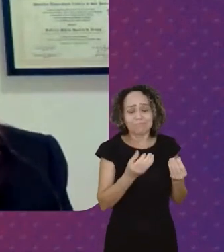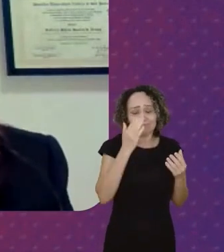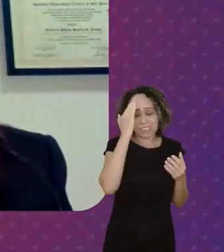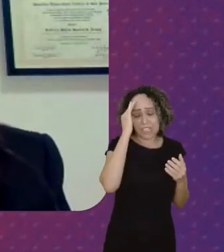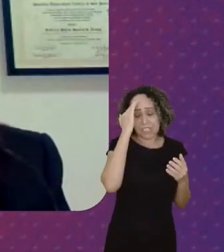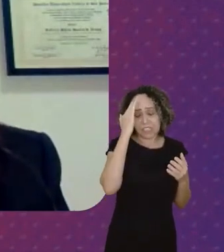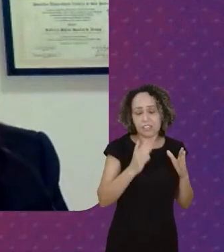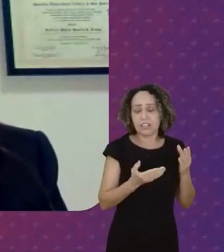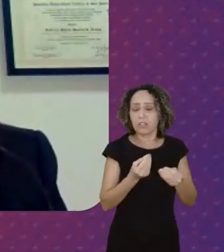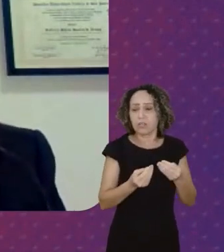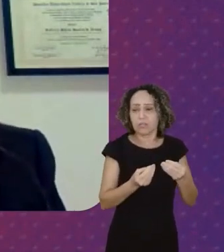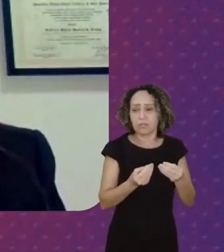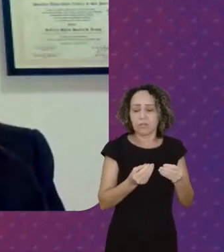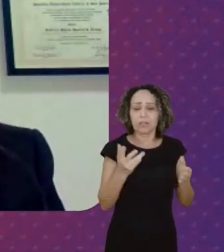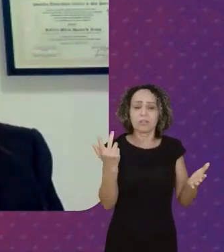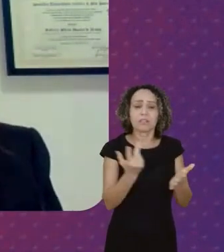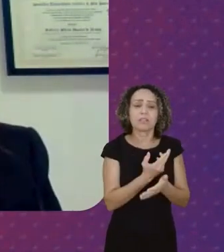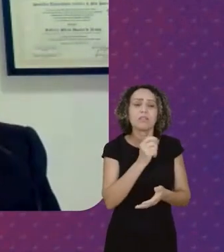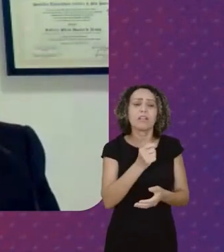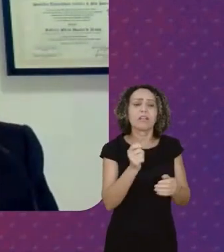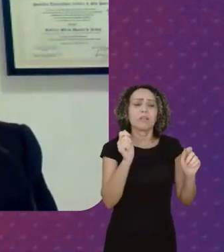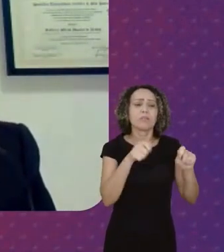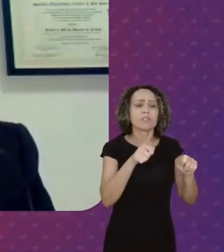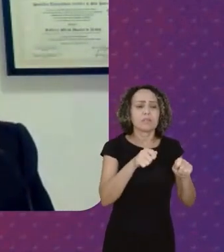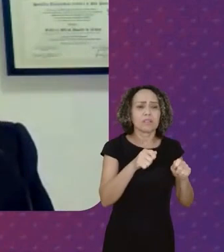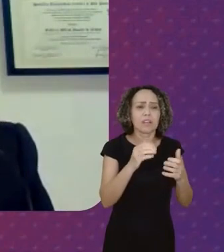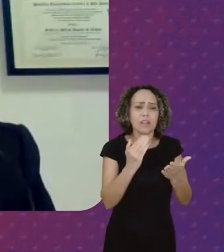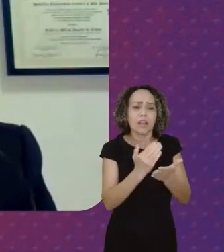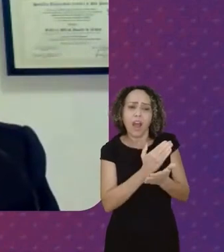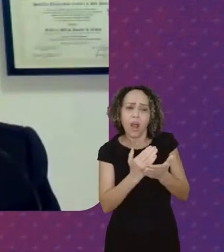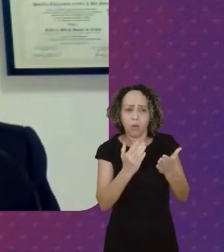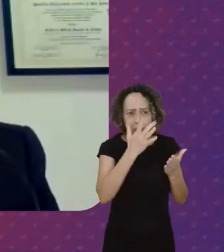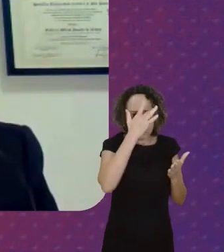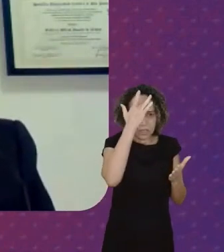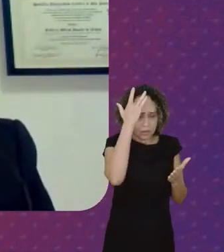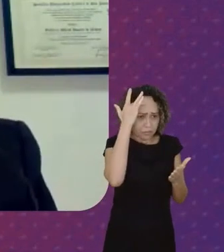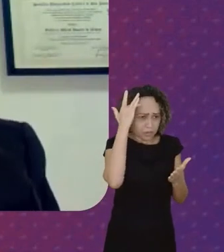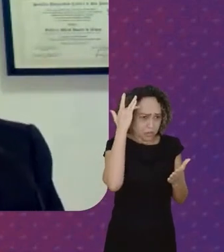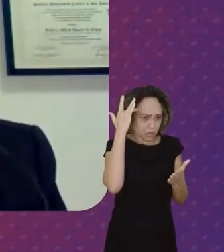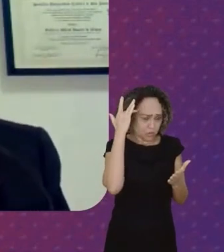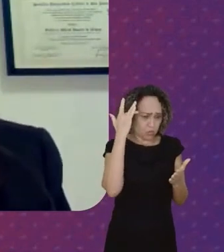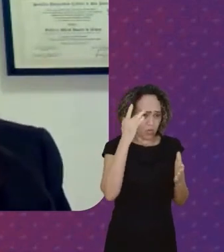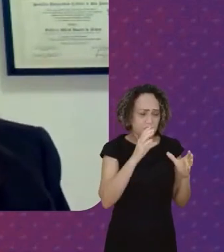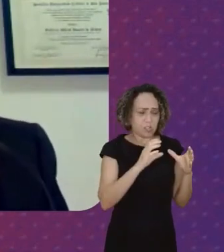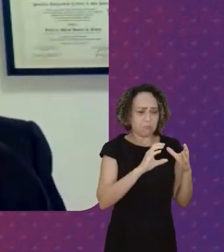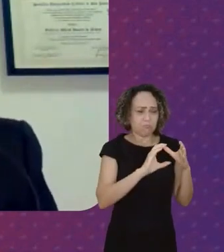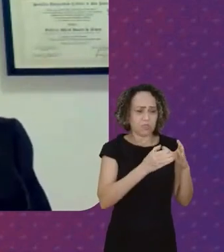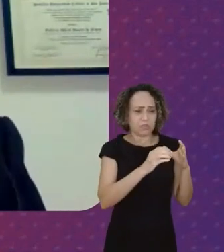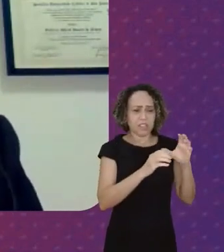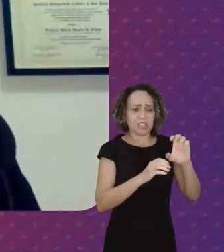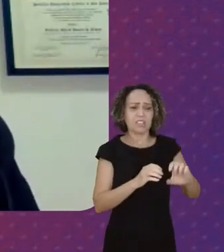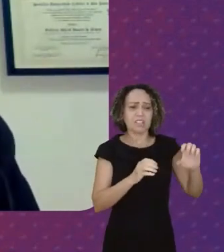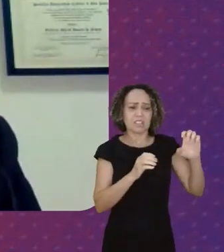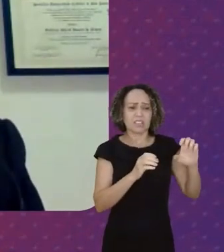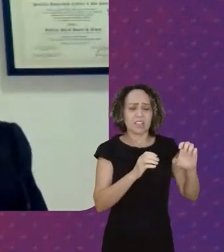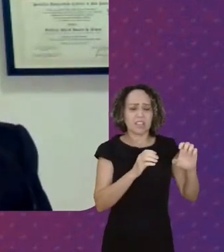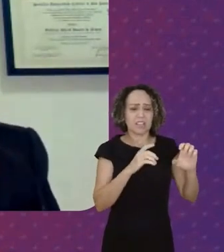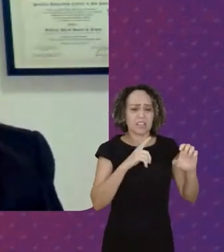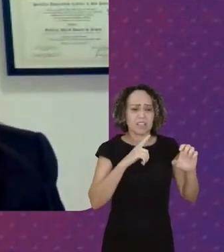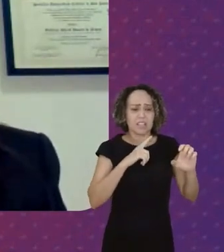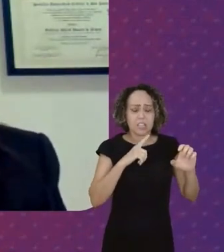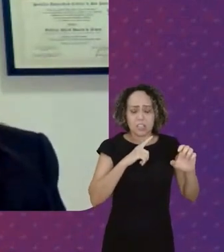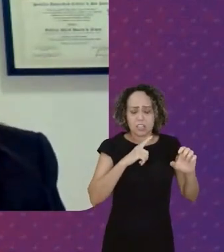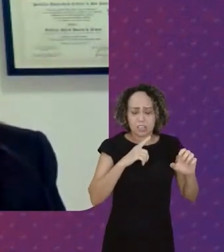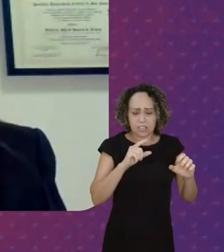que acontecia é que era possível que alguns puxadores de voto de partidos, por exemplo, de esquerda, acabassem alçando